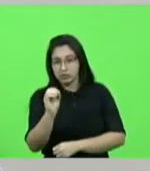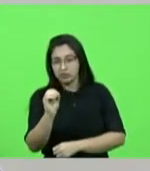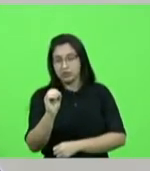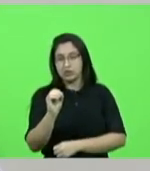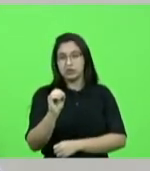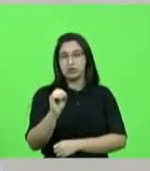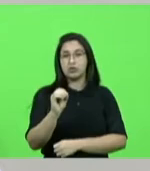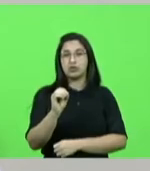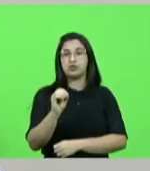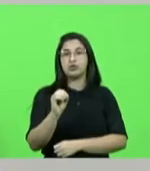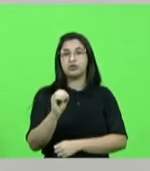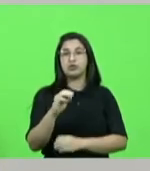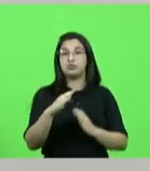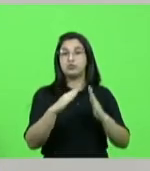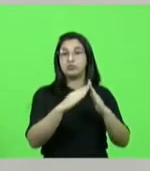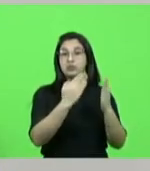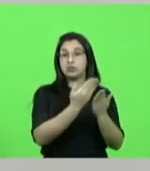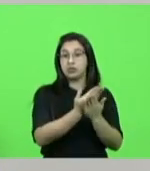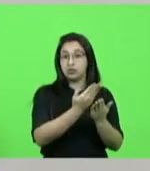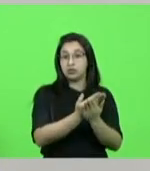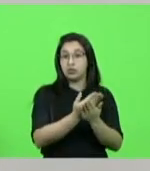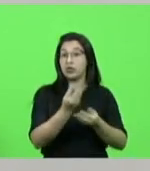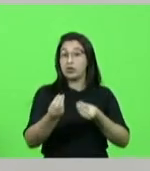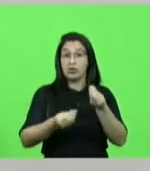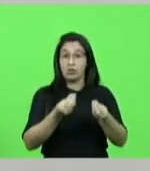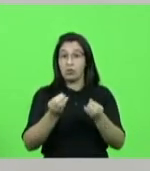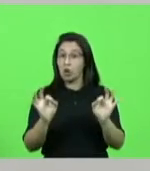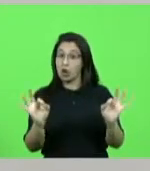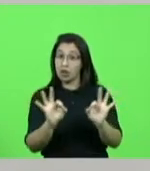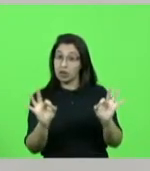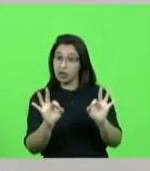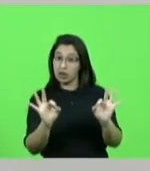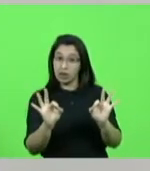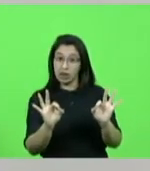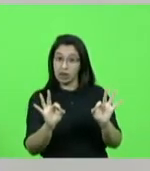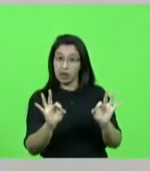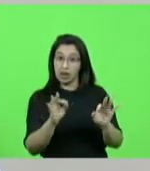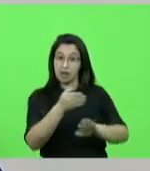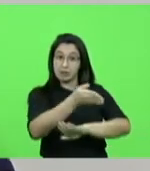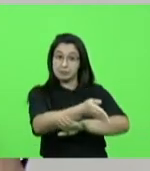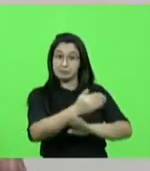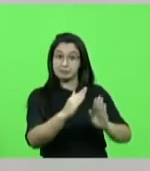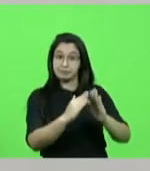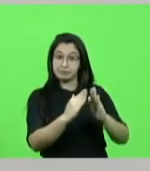praticamente nossas escolas não tiveram aula.